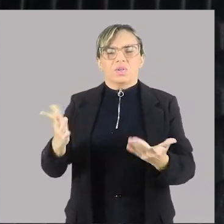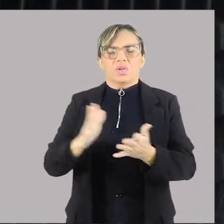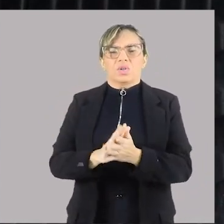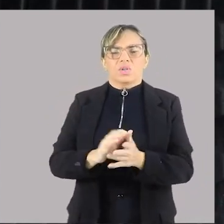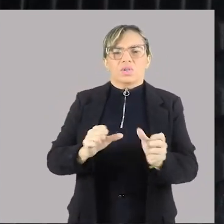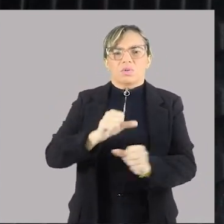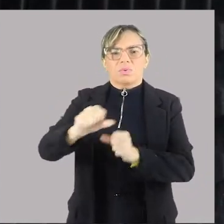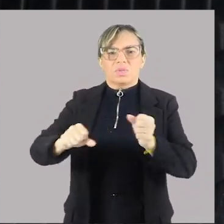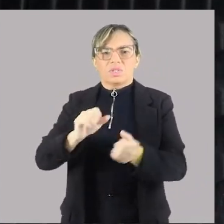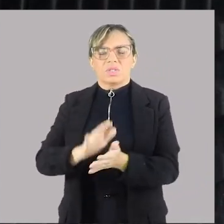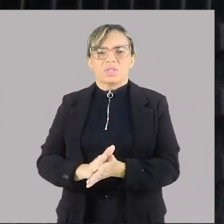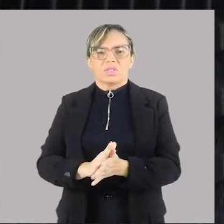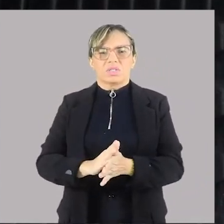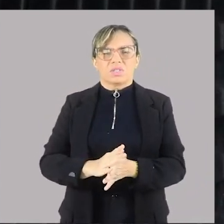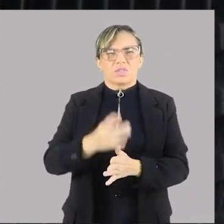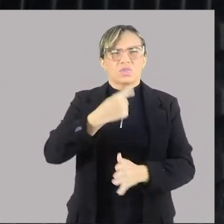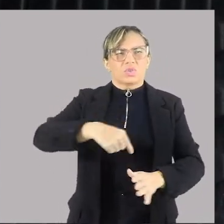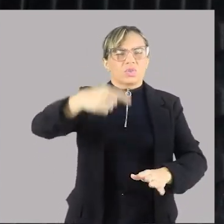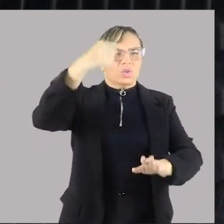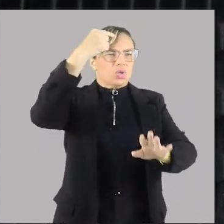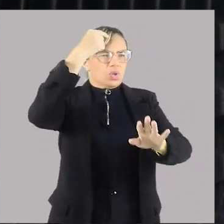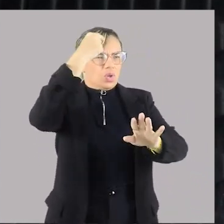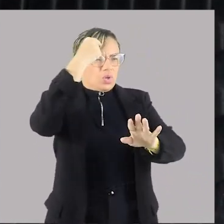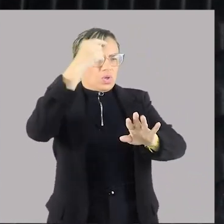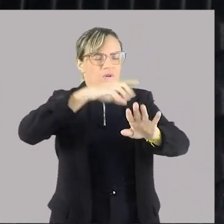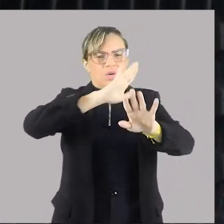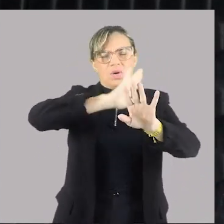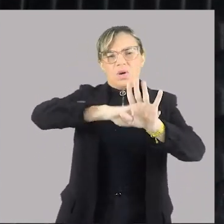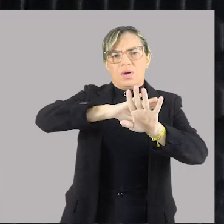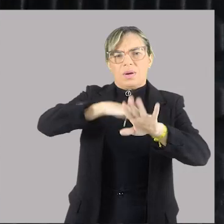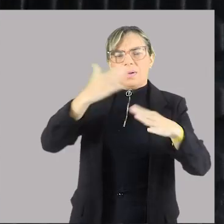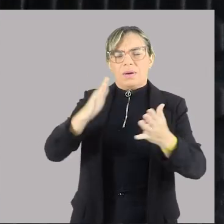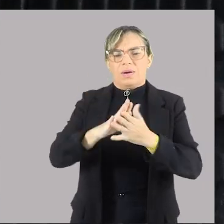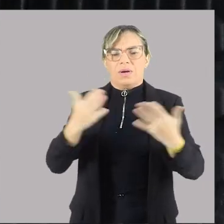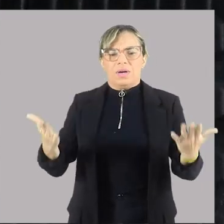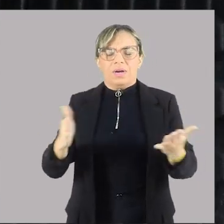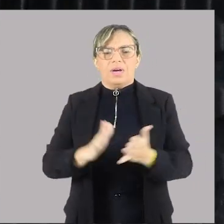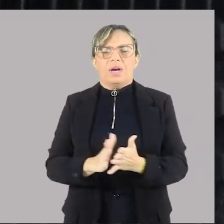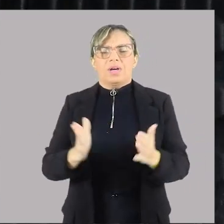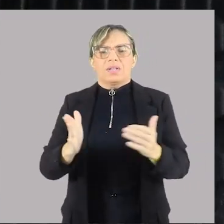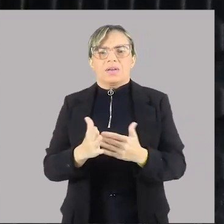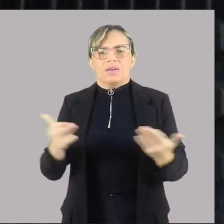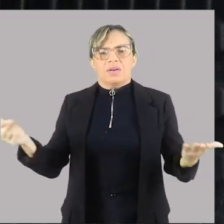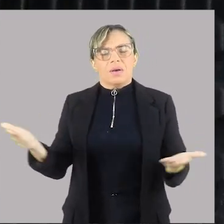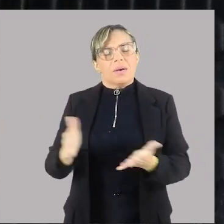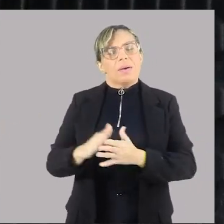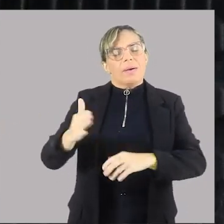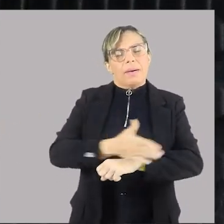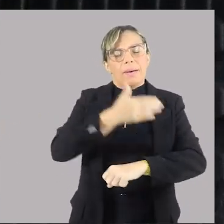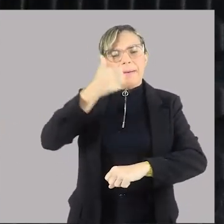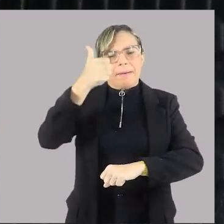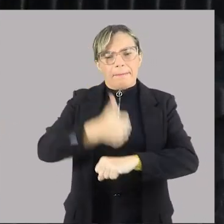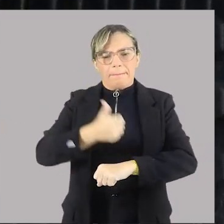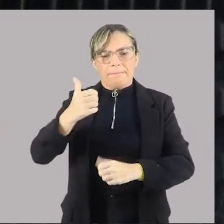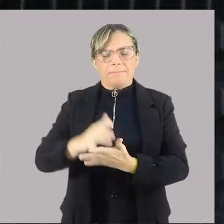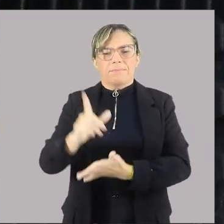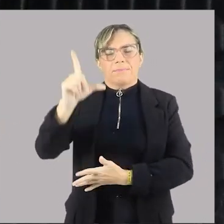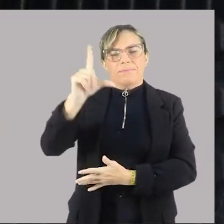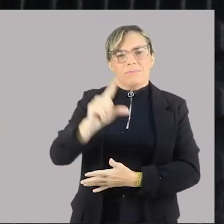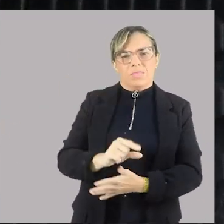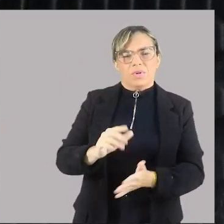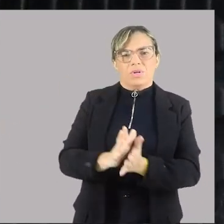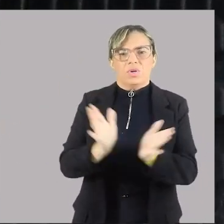atravessando, e até mesmo, recentemente, uma tentativa golpista de alguns